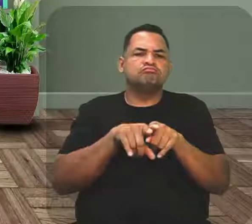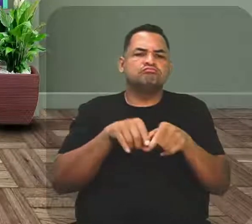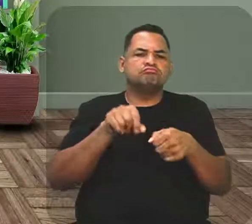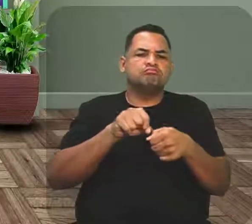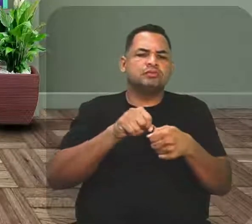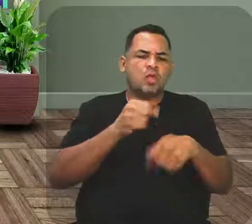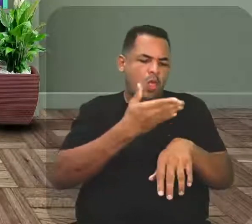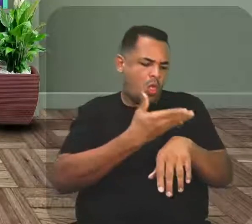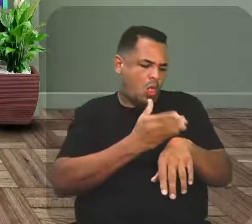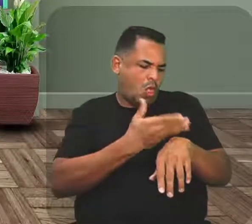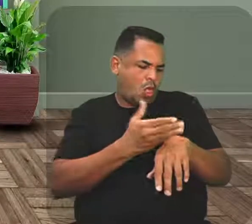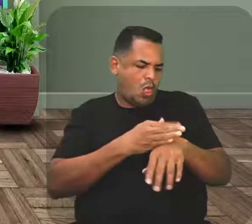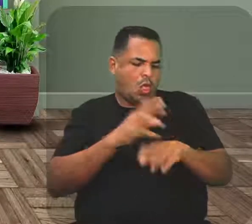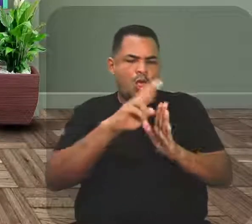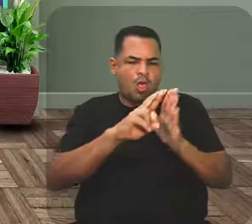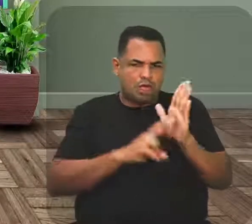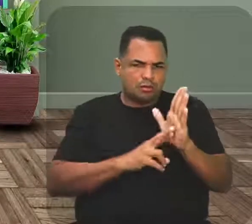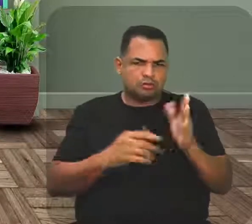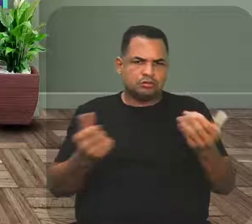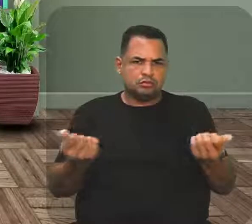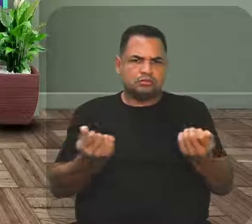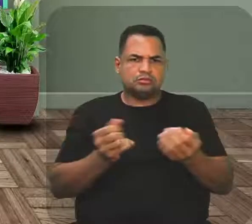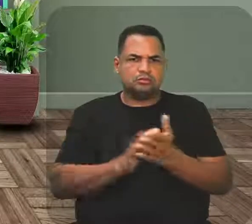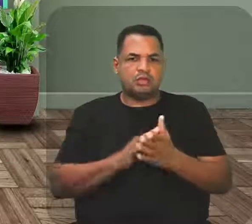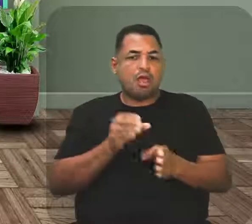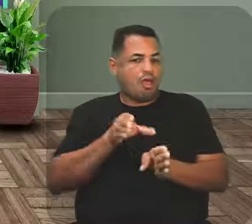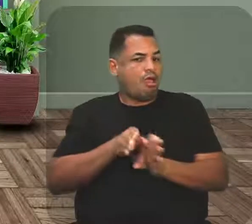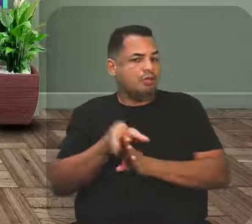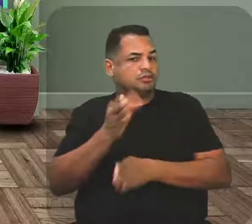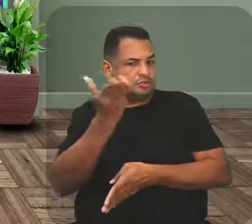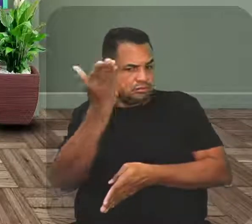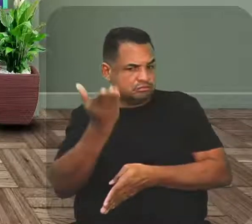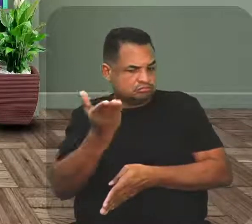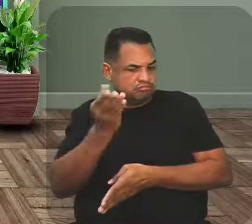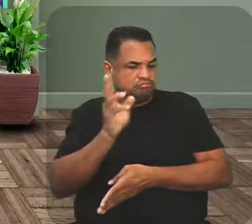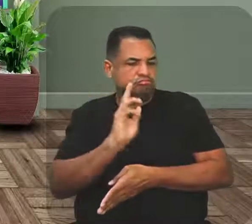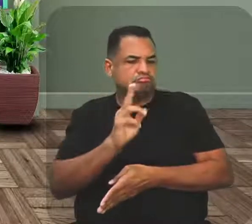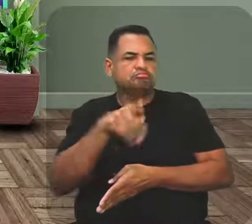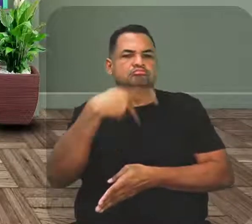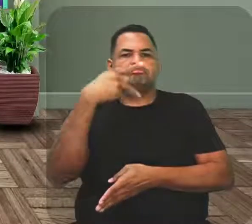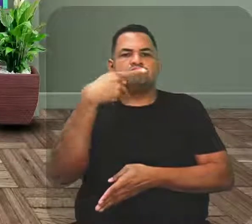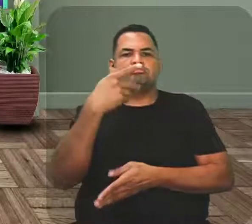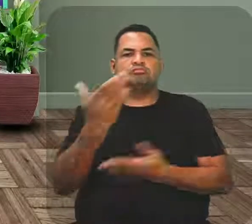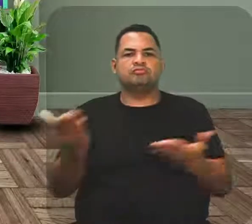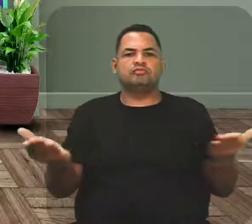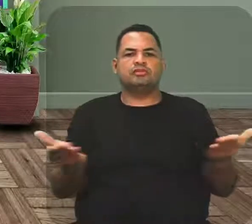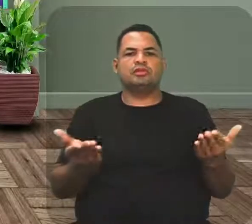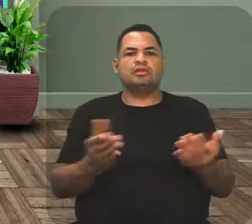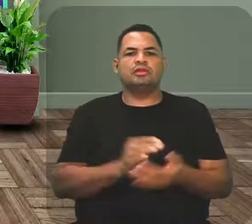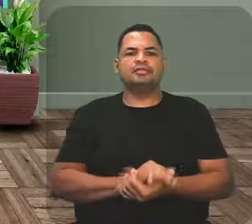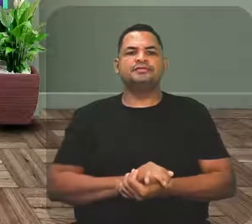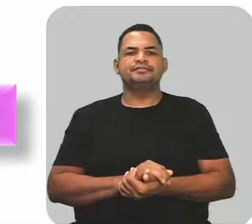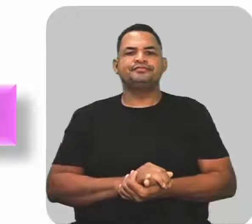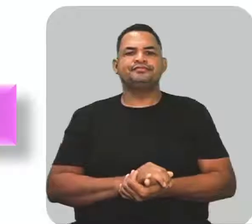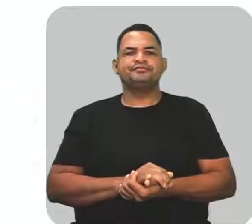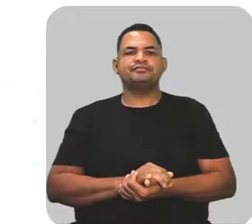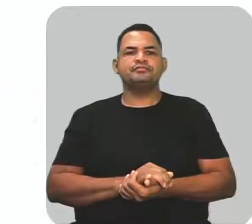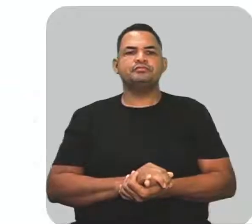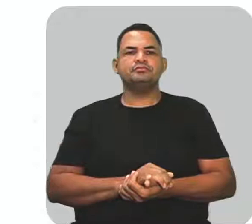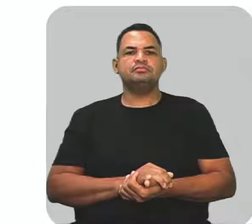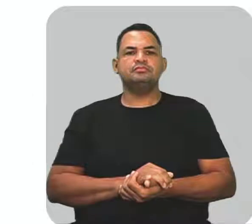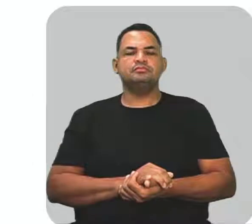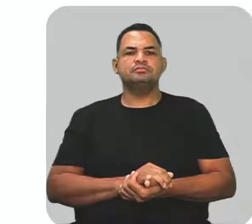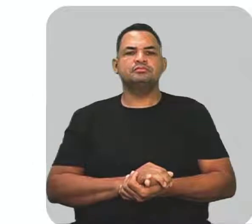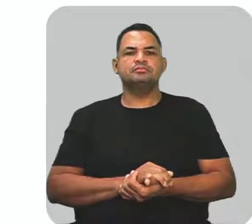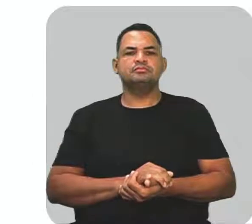seu exercício de redação, que é a dica que a gente sempre fala, beleza? Muito bem. Vamos então adiante, continuando aí a